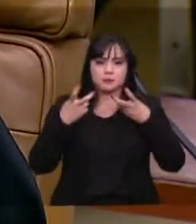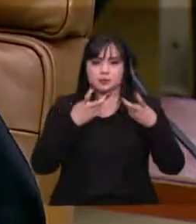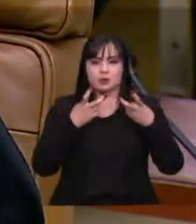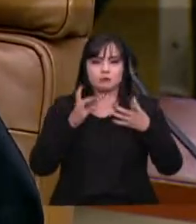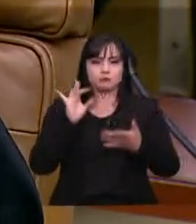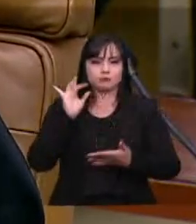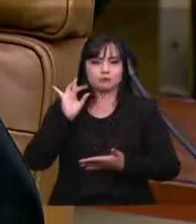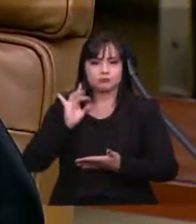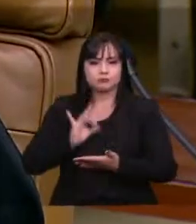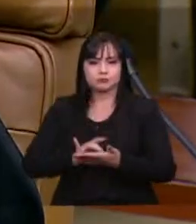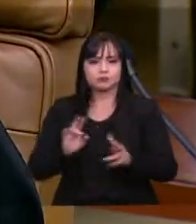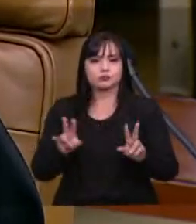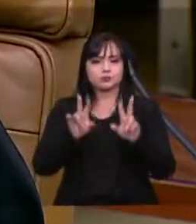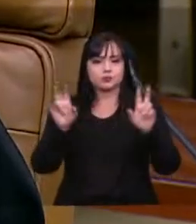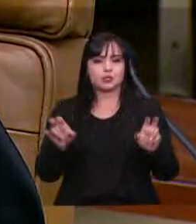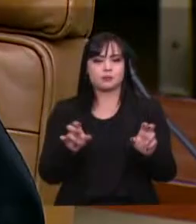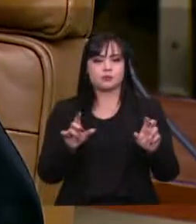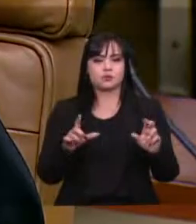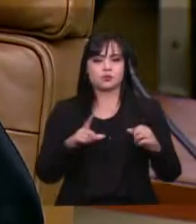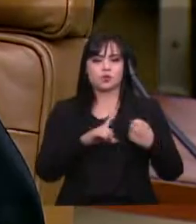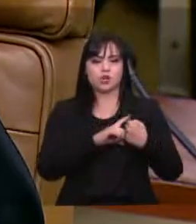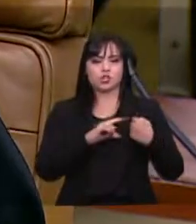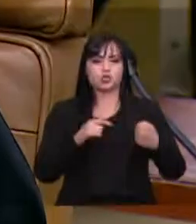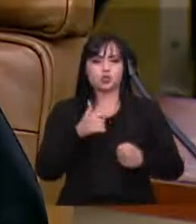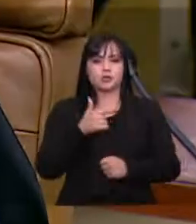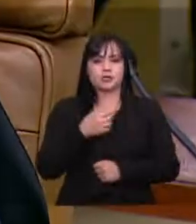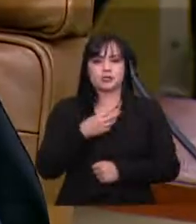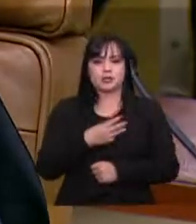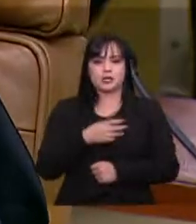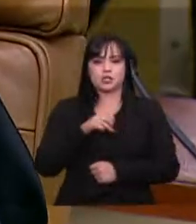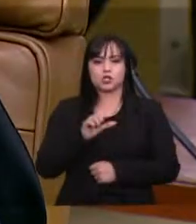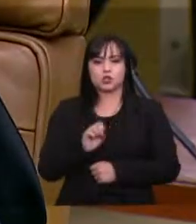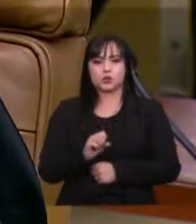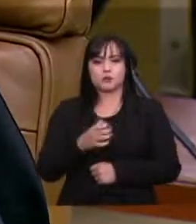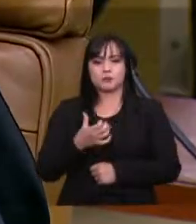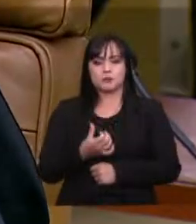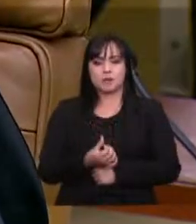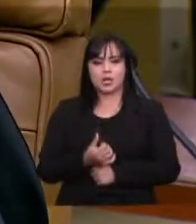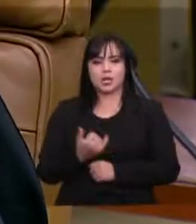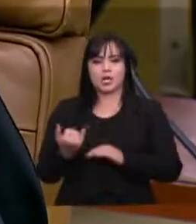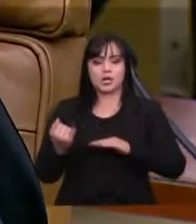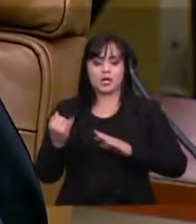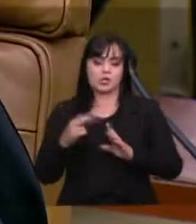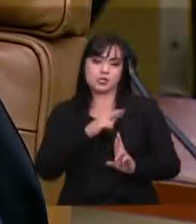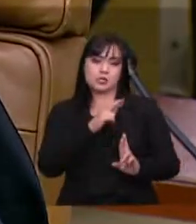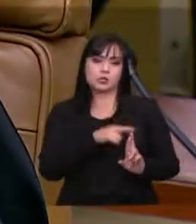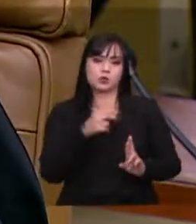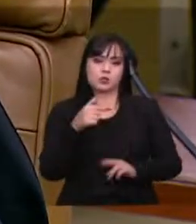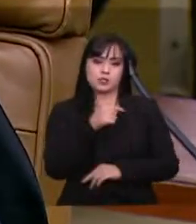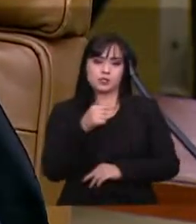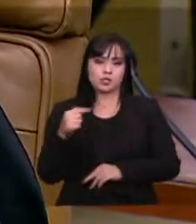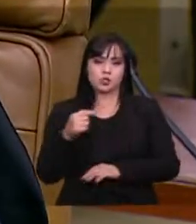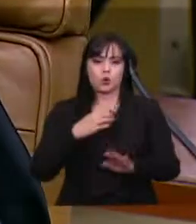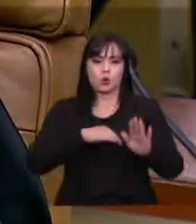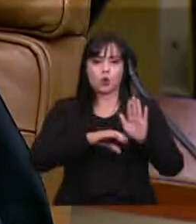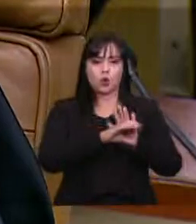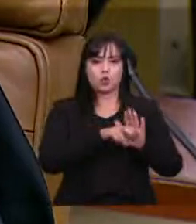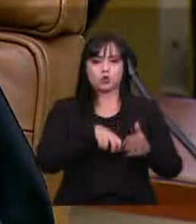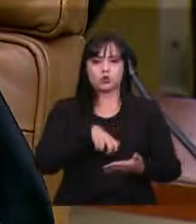absolutório nos termos do artigo 38 meses o sete do Código de Processo